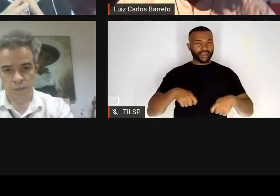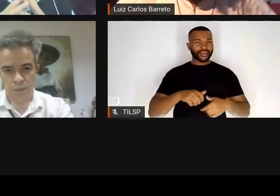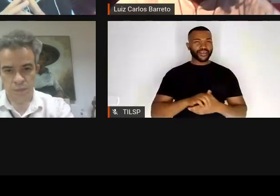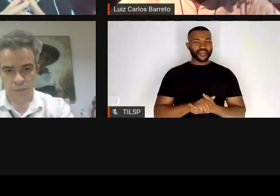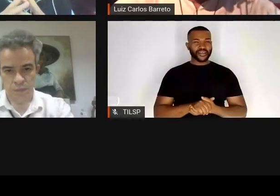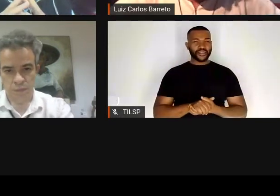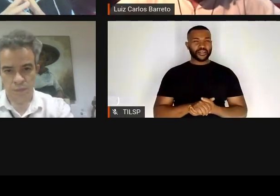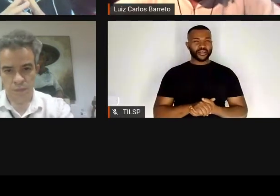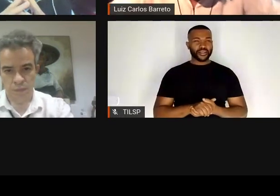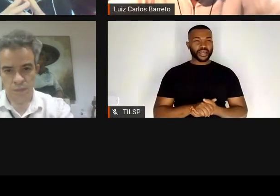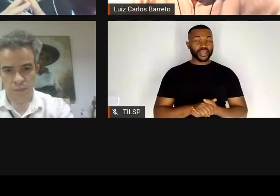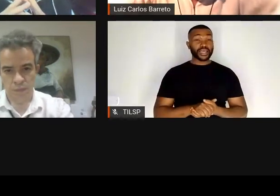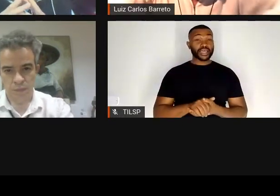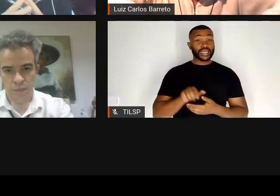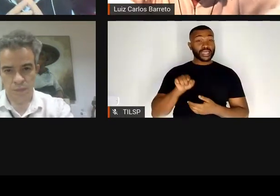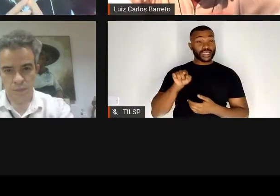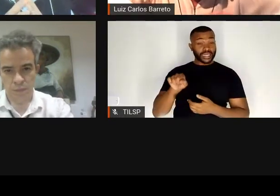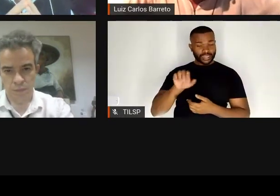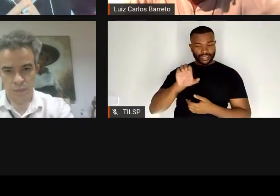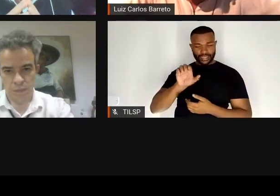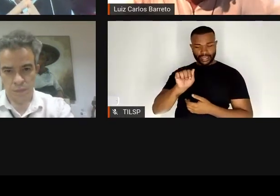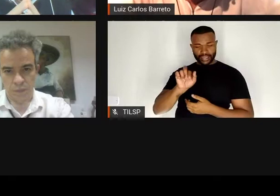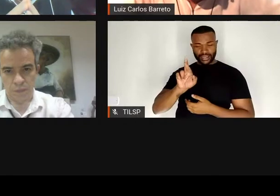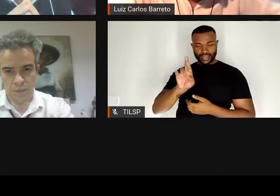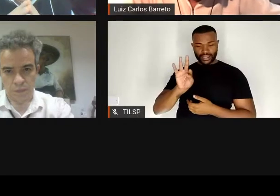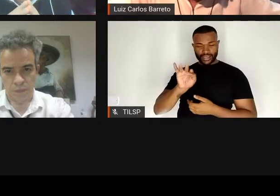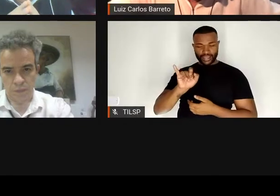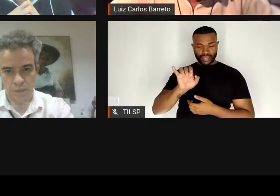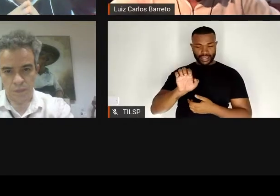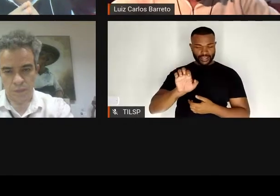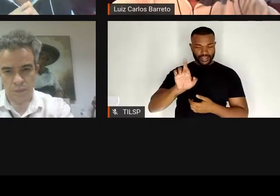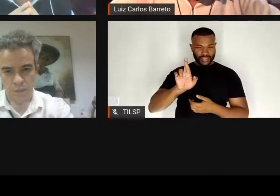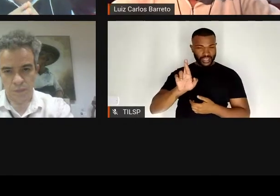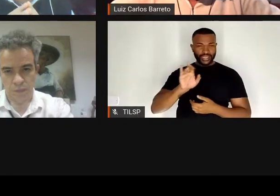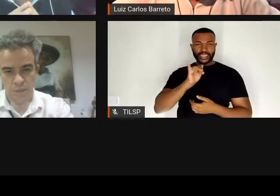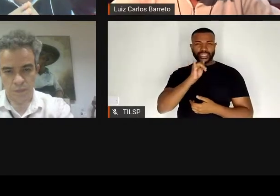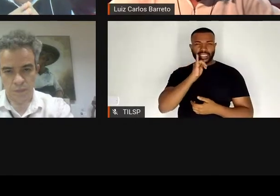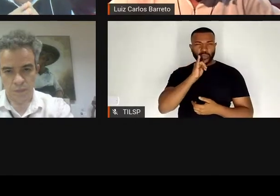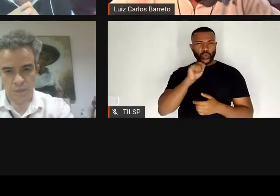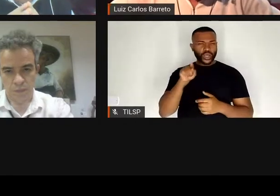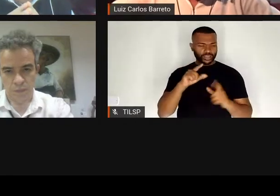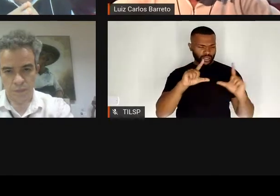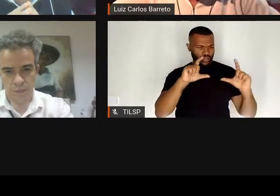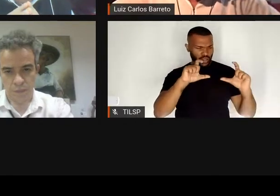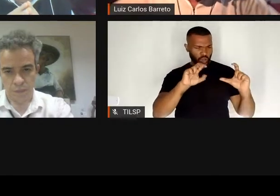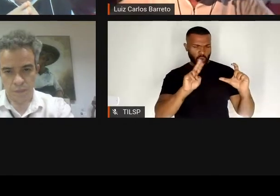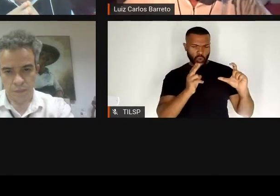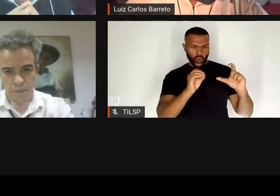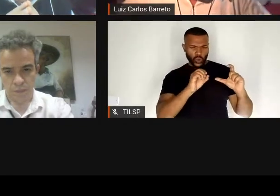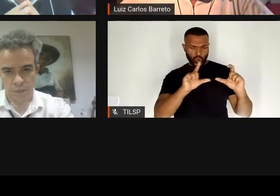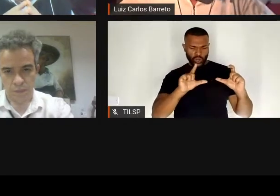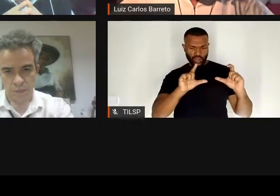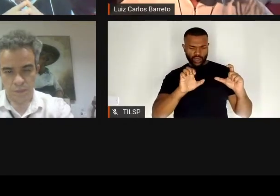O Cartier-Bresson não suportava a Rolleiflex, porque era uma máquina